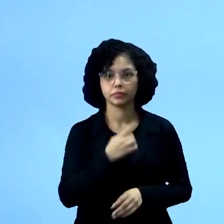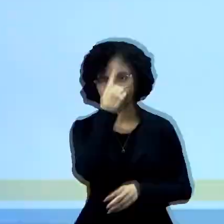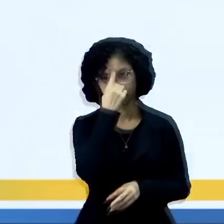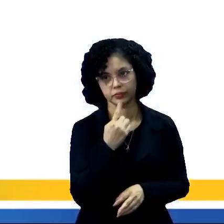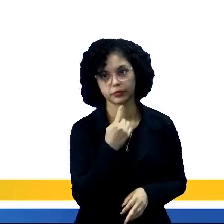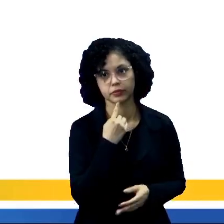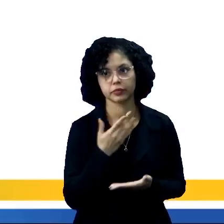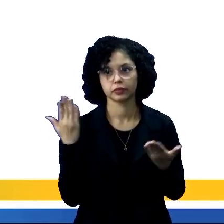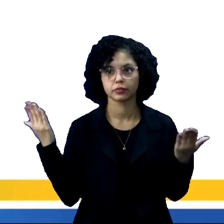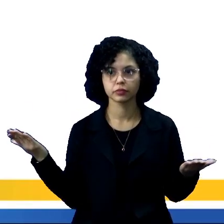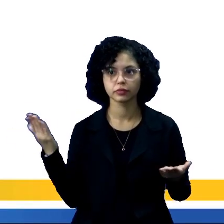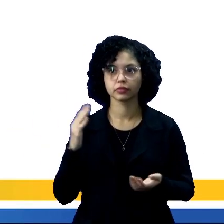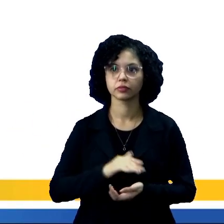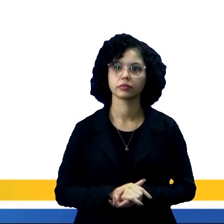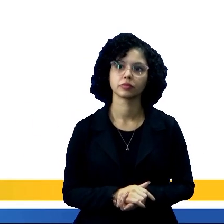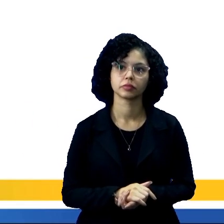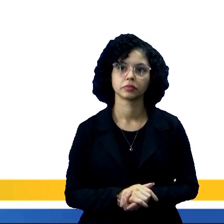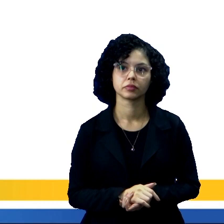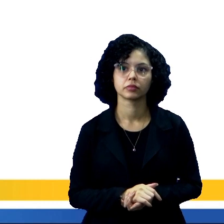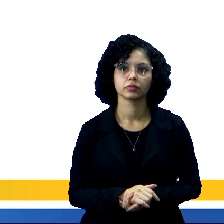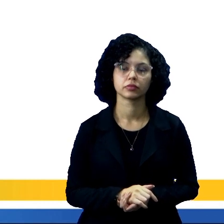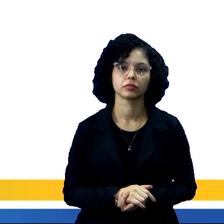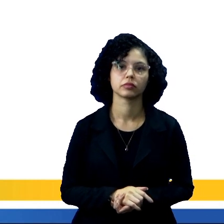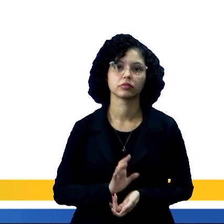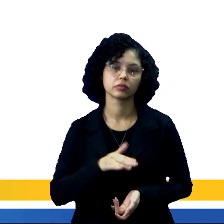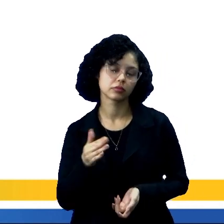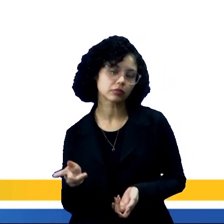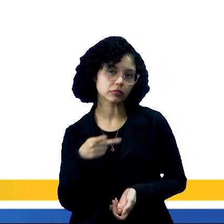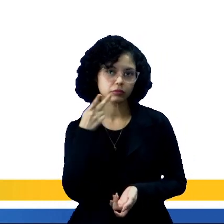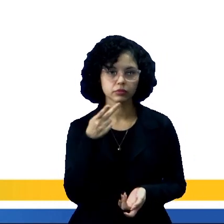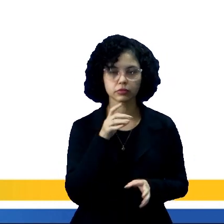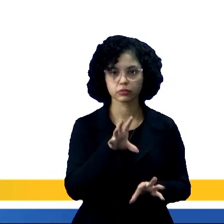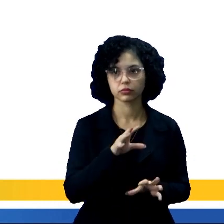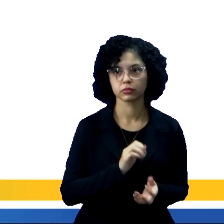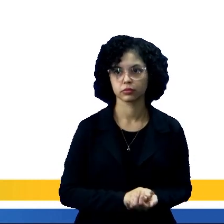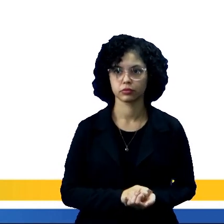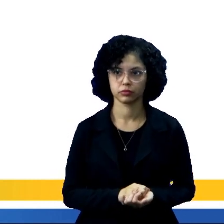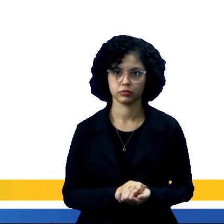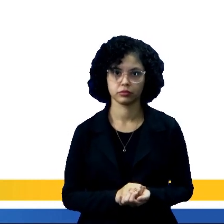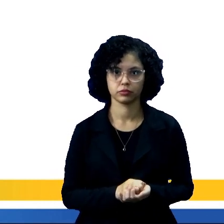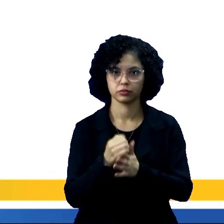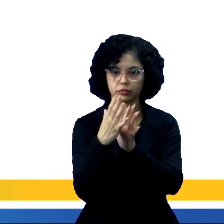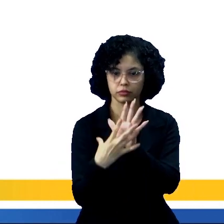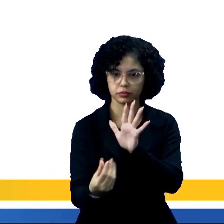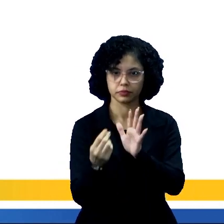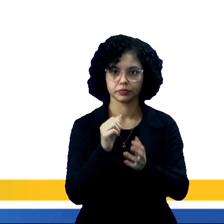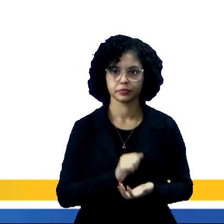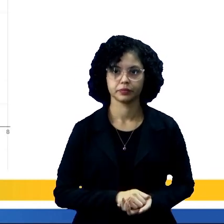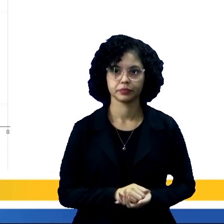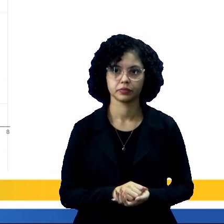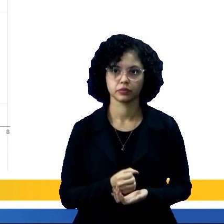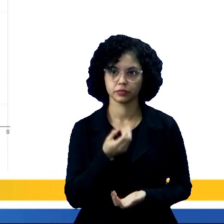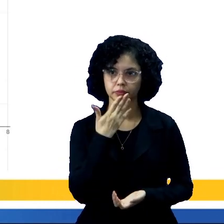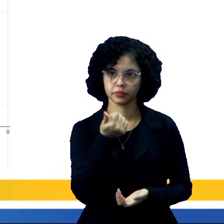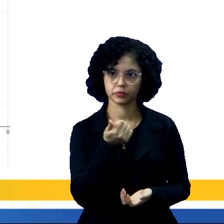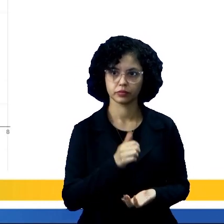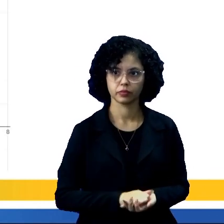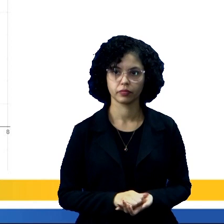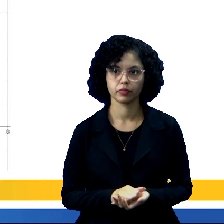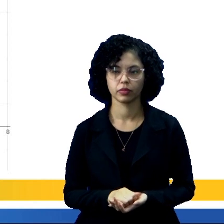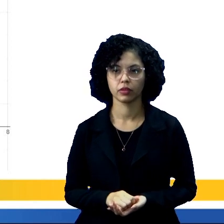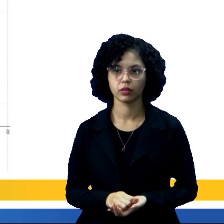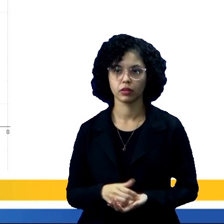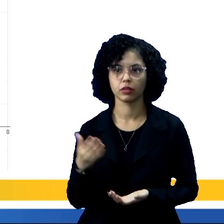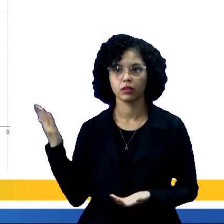estamos mostrando agora, tá? Então, quando a gente fala isso, nós estamos falando de reflexão. Tudo bem?